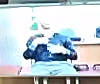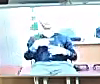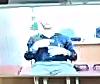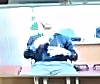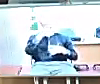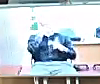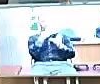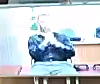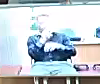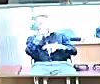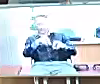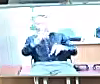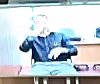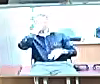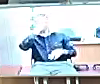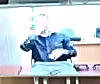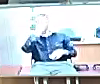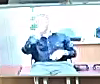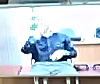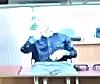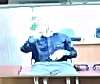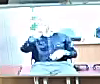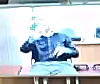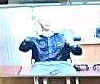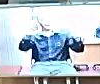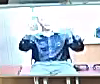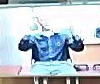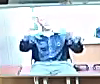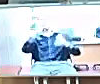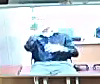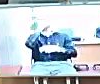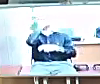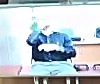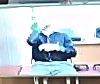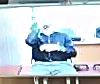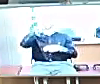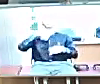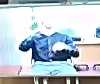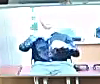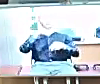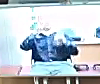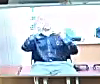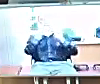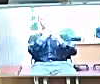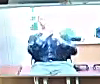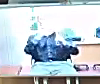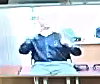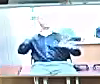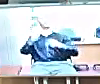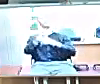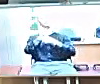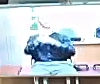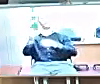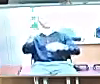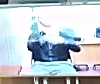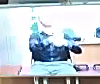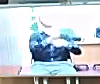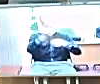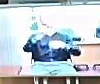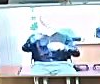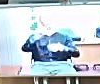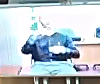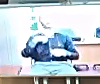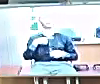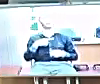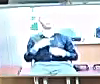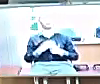feito hoje ao meio-dia às vagas em muitas temáticas esgotado tem gente na fila de espera então muita atenção aí pois não é